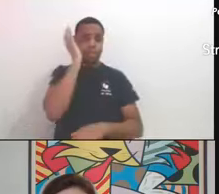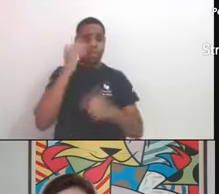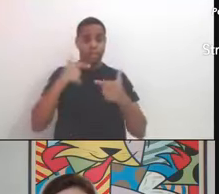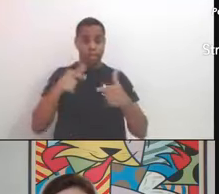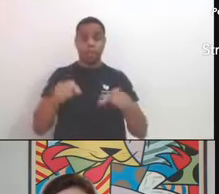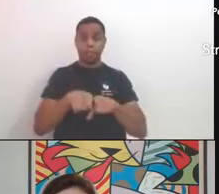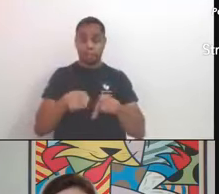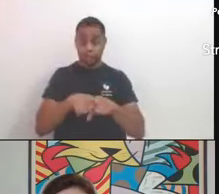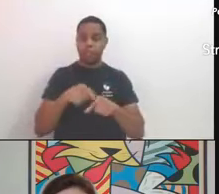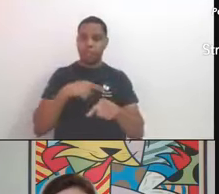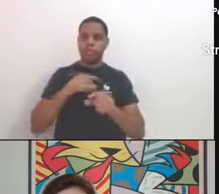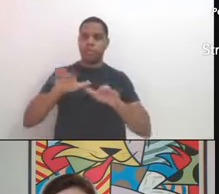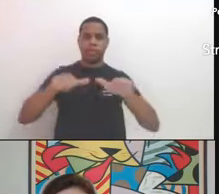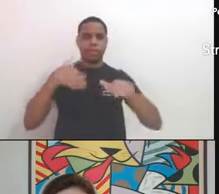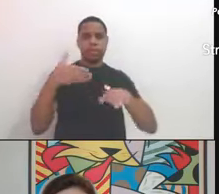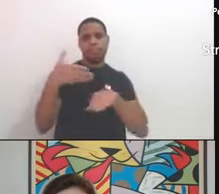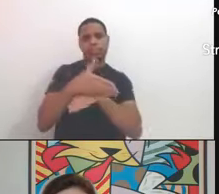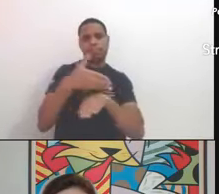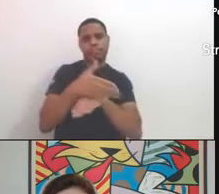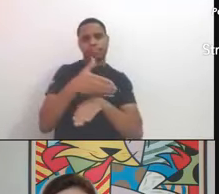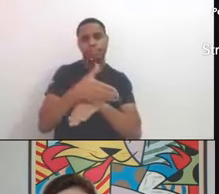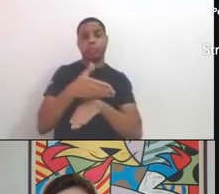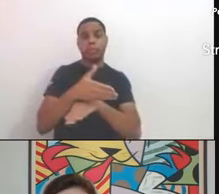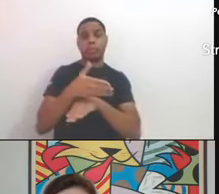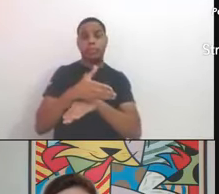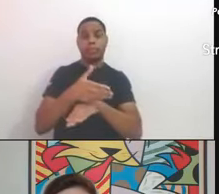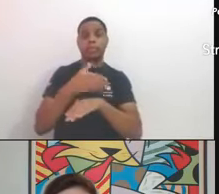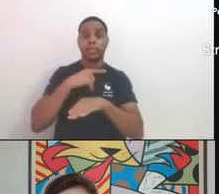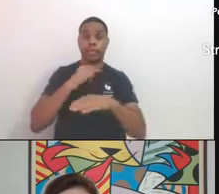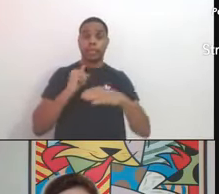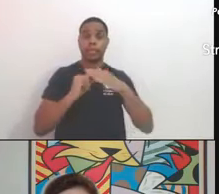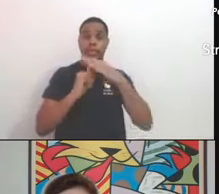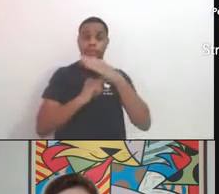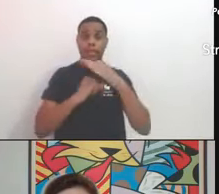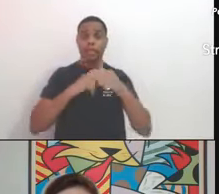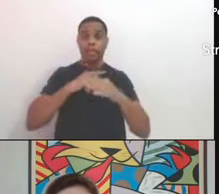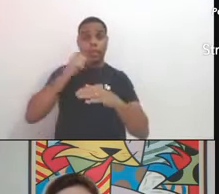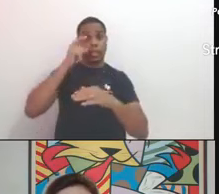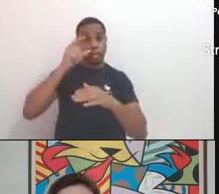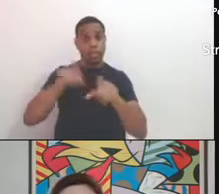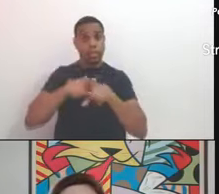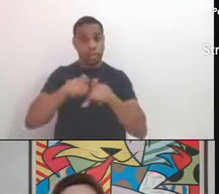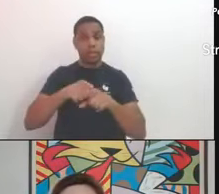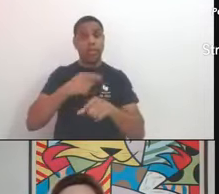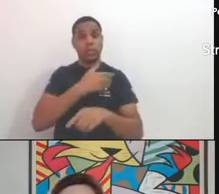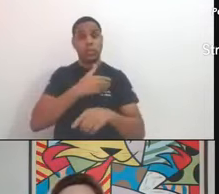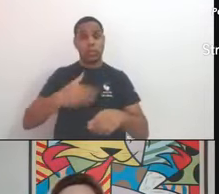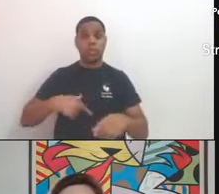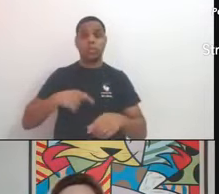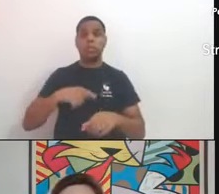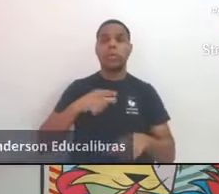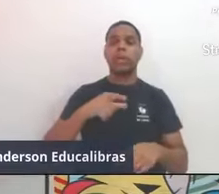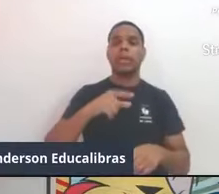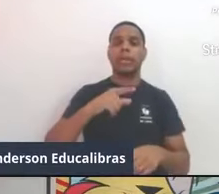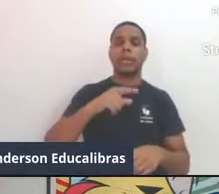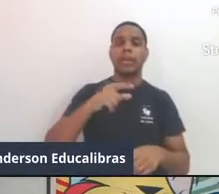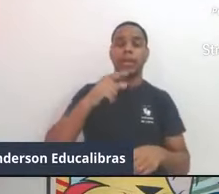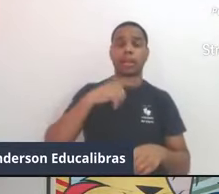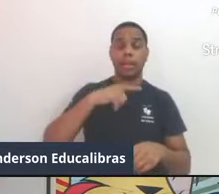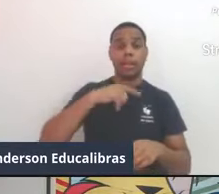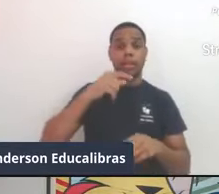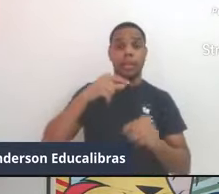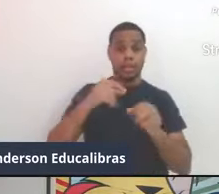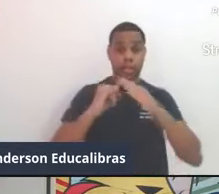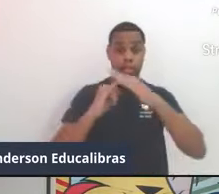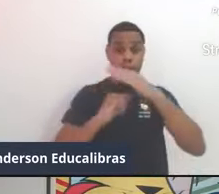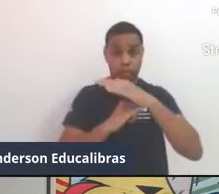desse grande esforço para que uma instituição que tem interesses públicos, nós não somos uma instituição pública, mas nós somos uma instituição